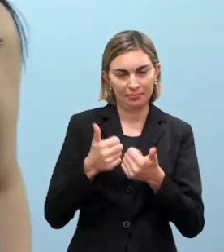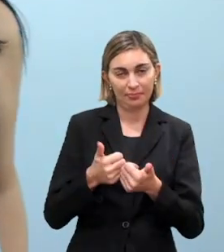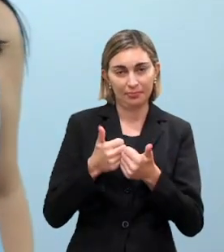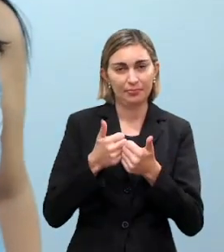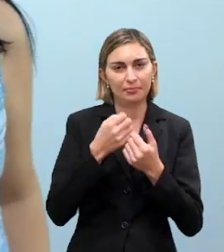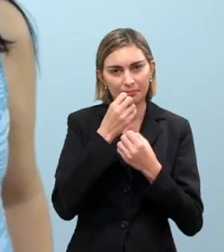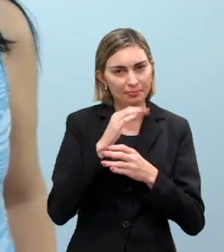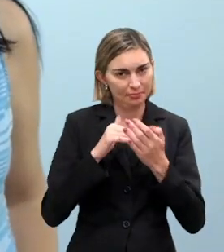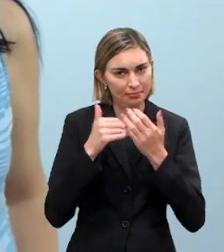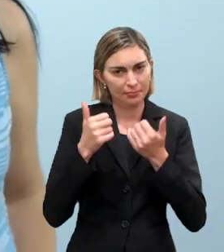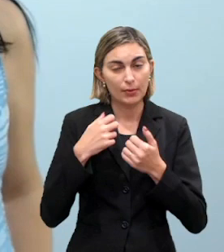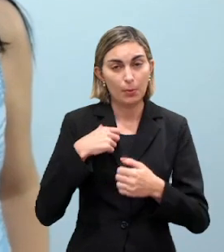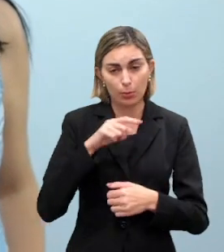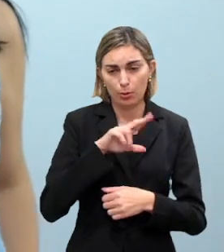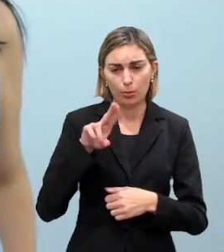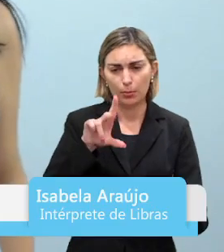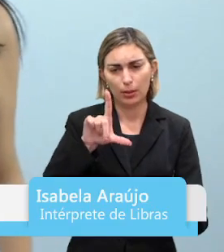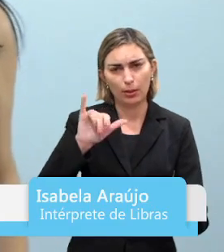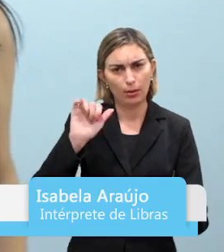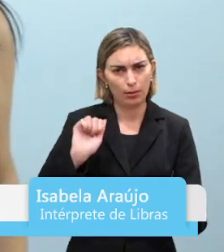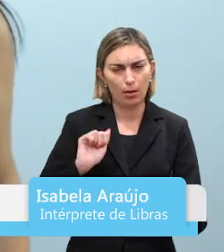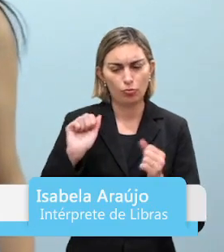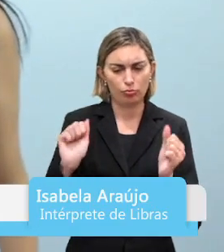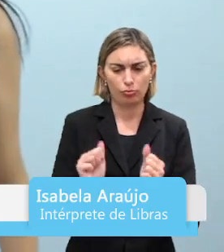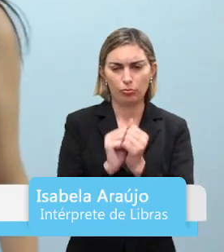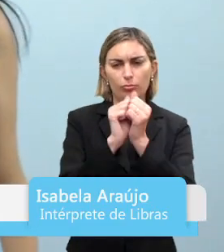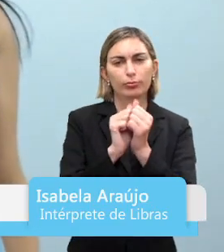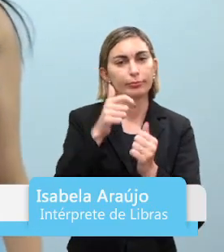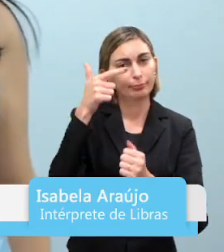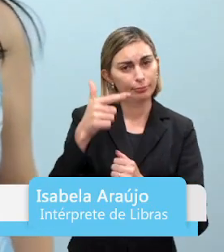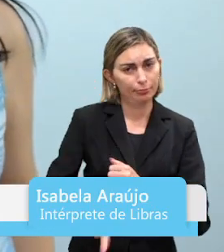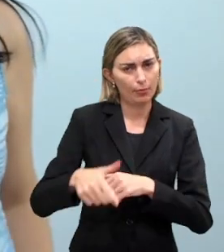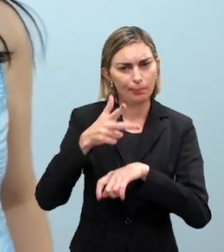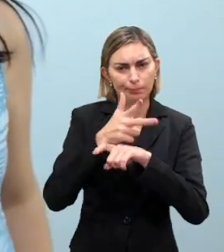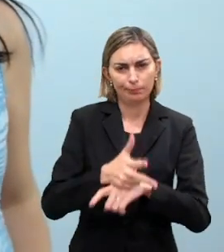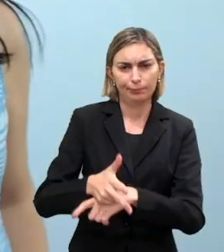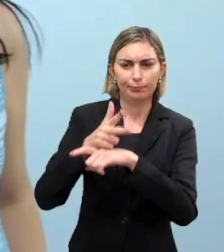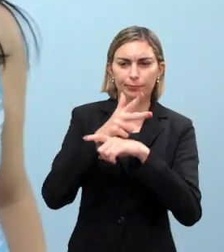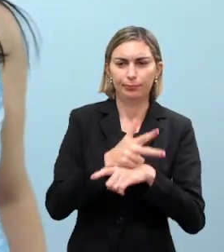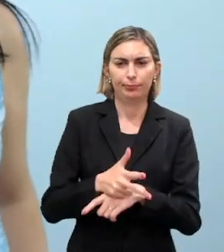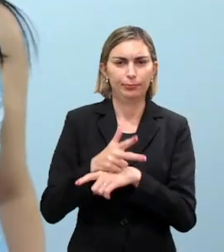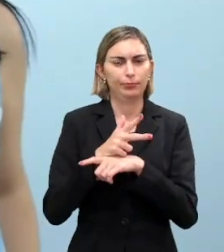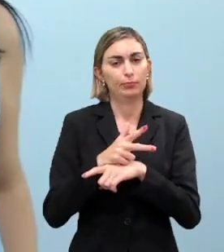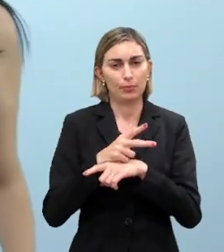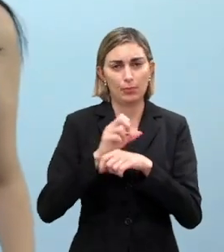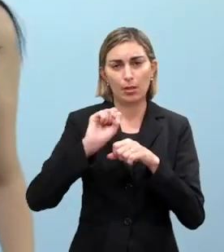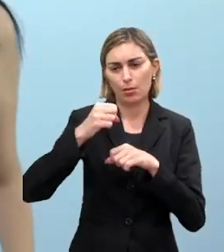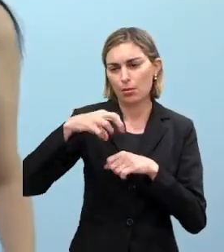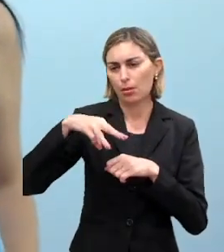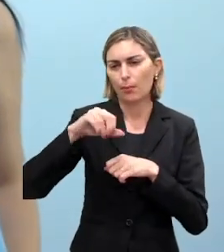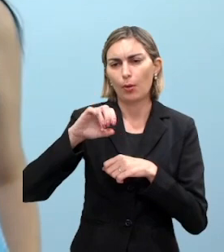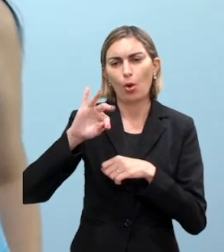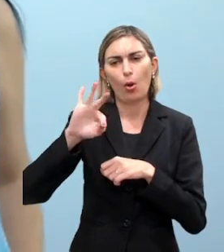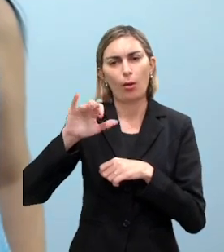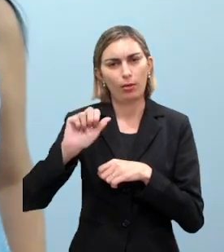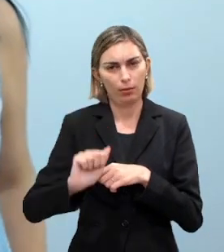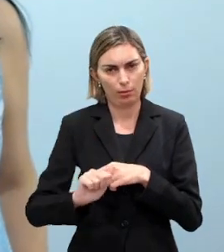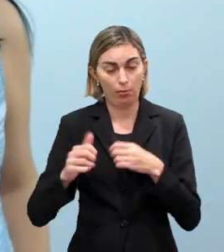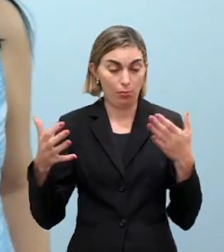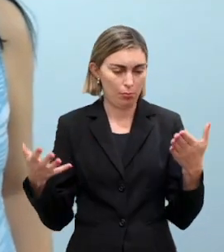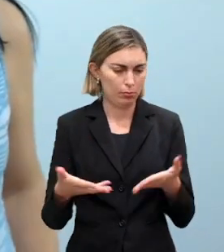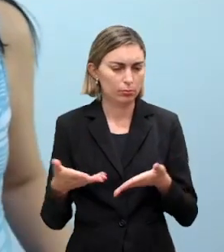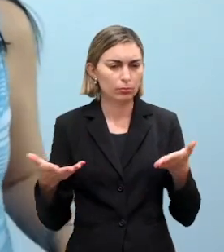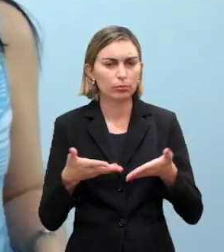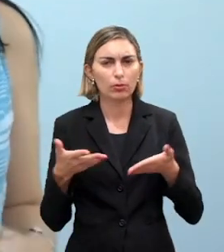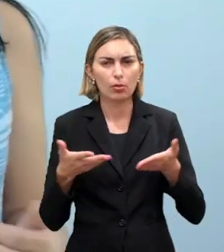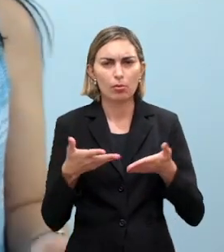Tudo bem? Eu sou Lia Madureira e estamos aqui juntos em mais uma videoaula sobre semiótica, né? Hoje